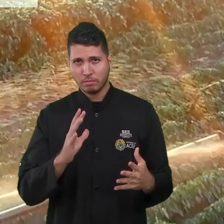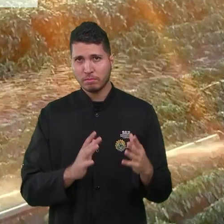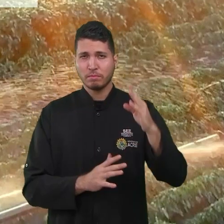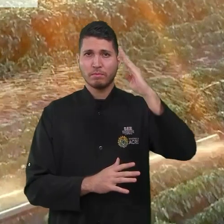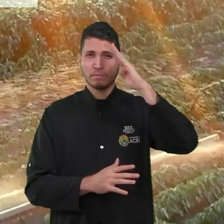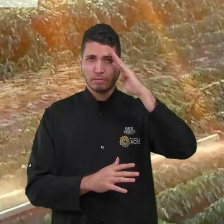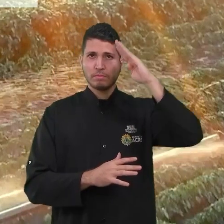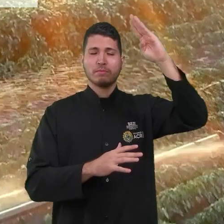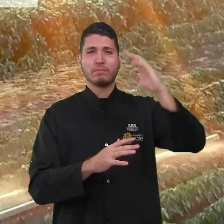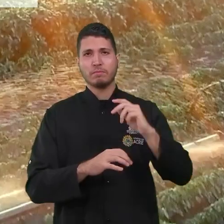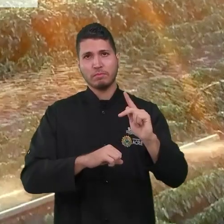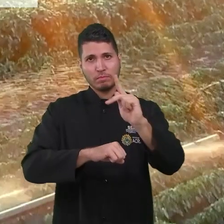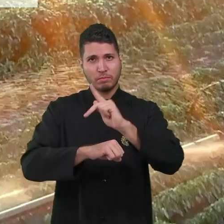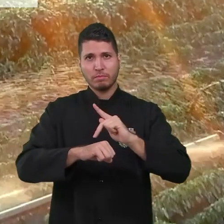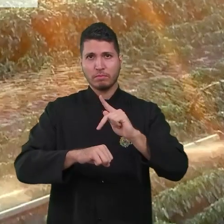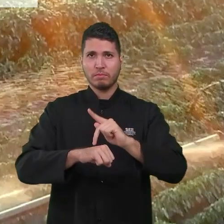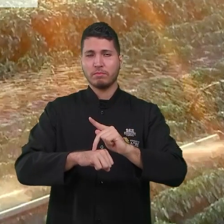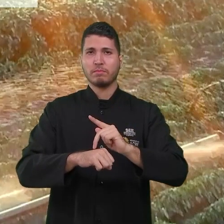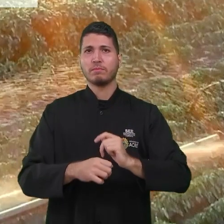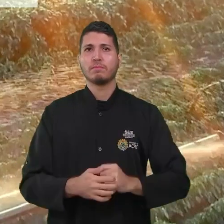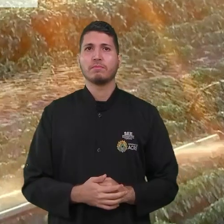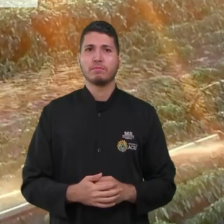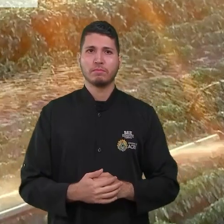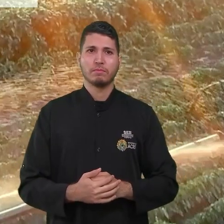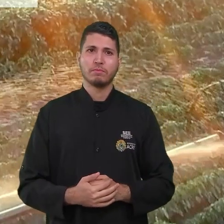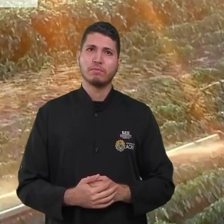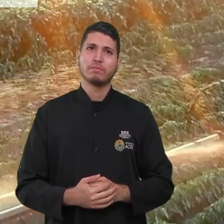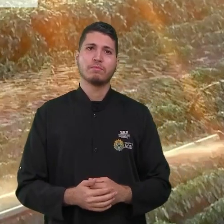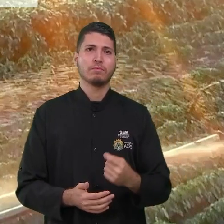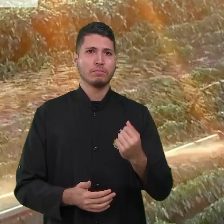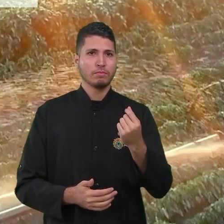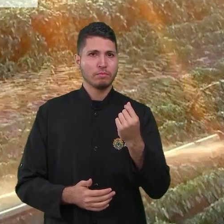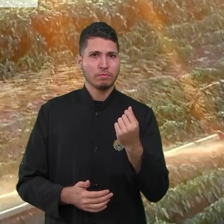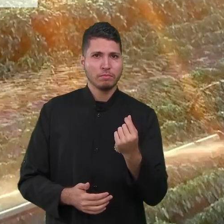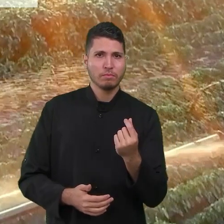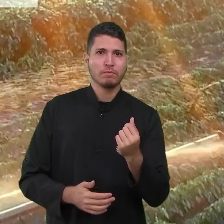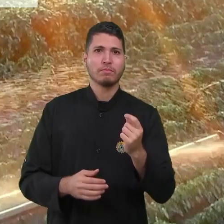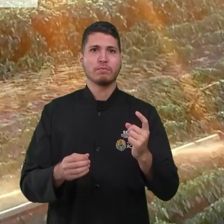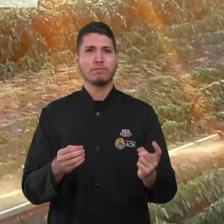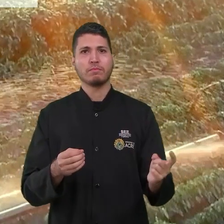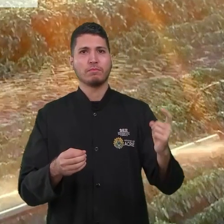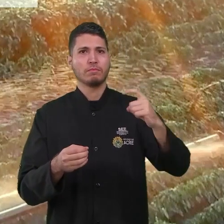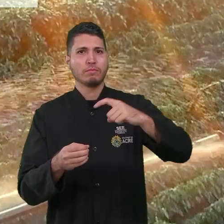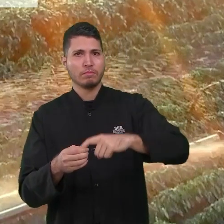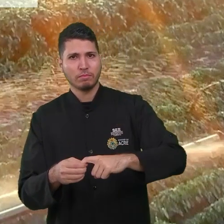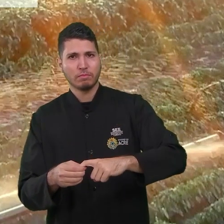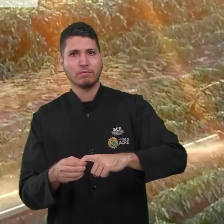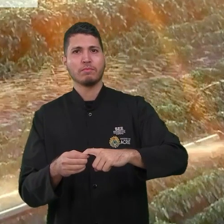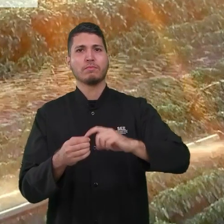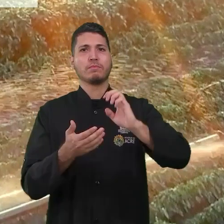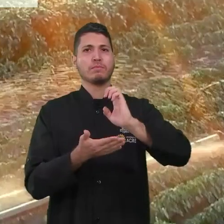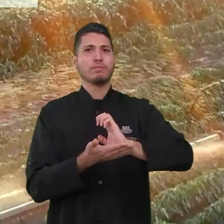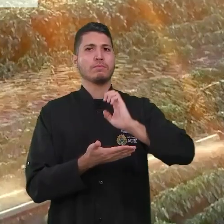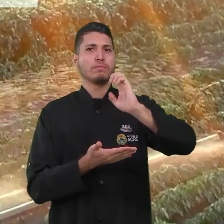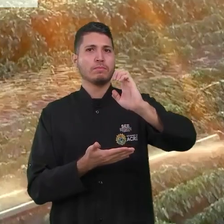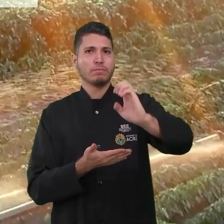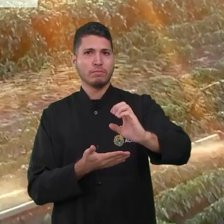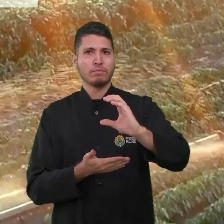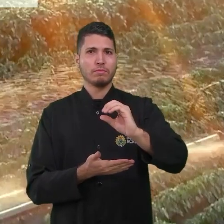características desses países? Eles apresentam uma economia fortemente dependente da exportação